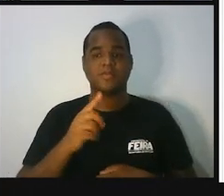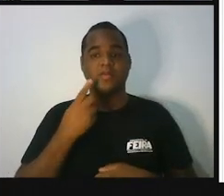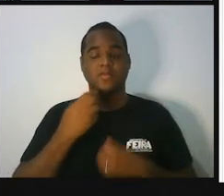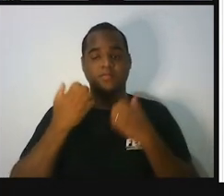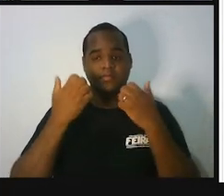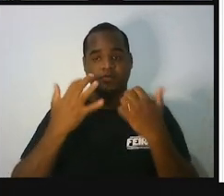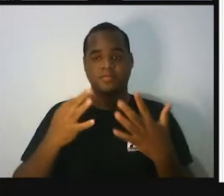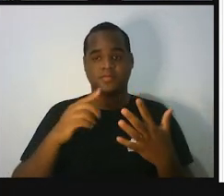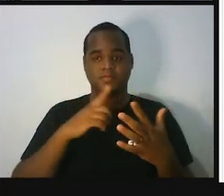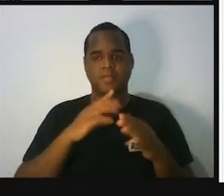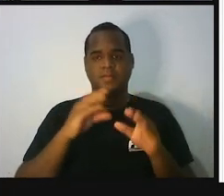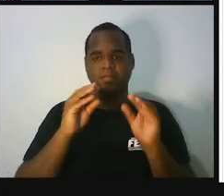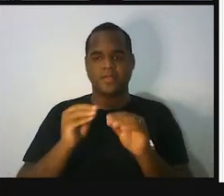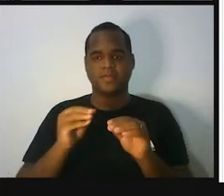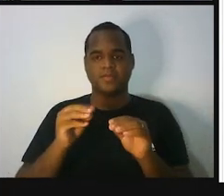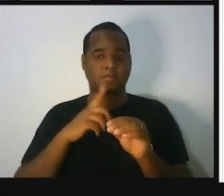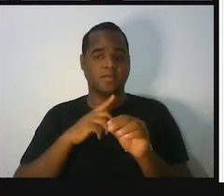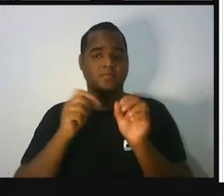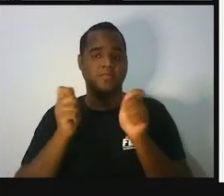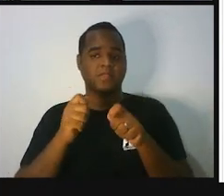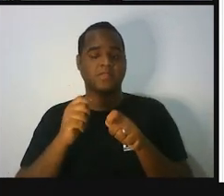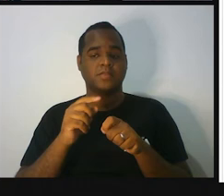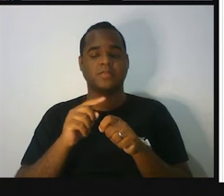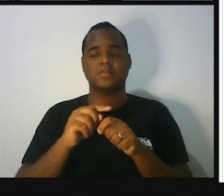essa figura e divida em